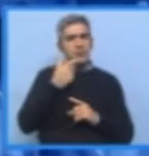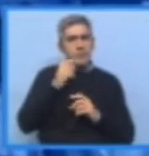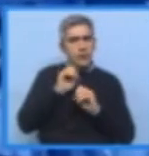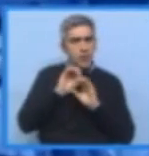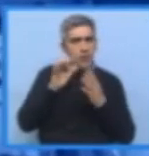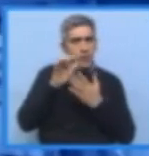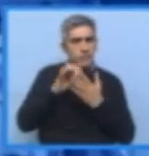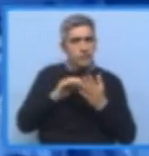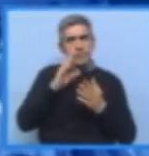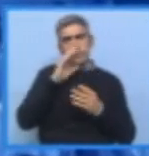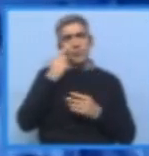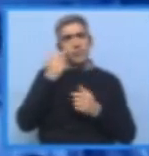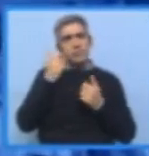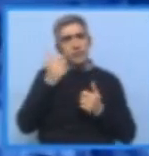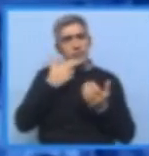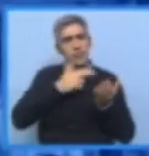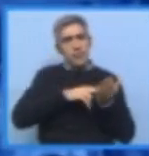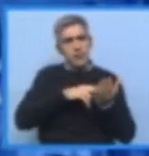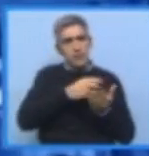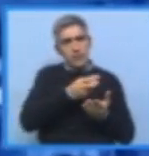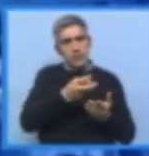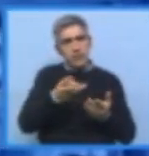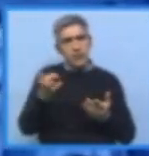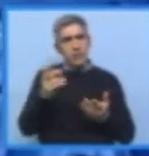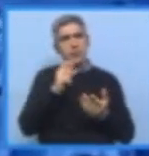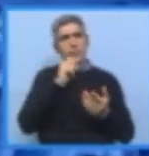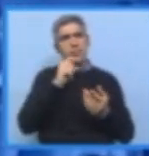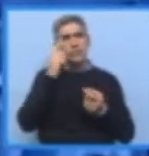houver um conhecimento íntimo dessa realidade, se possa